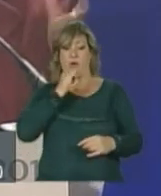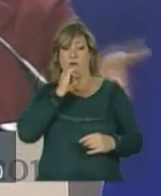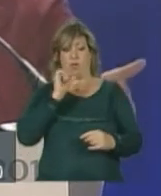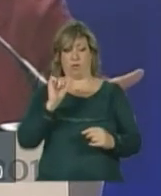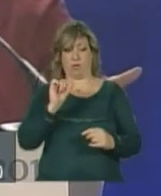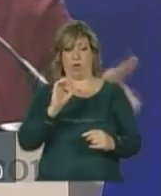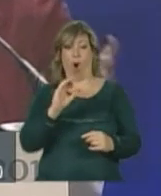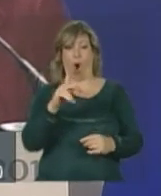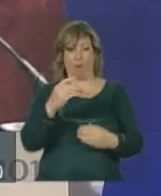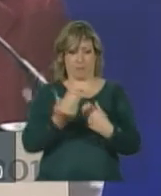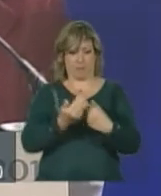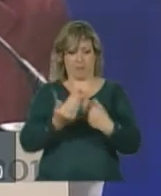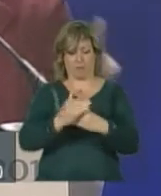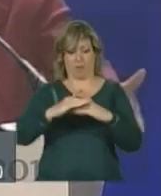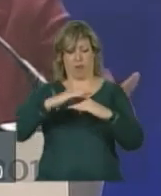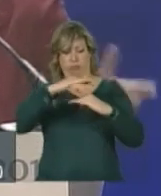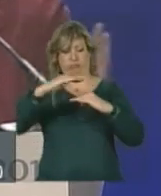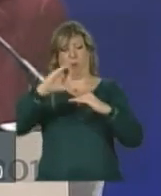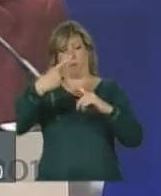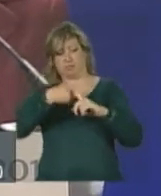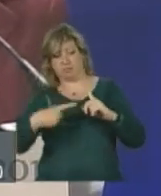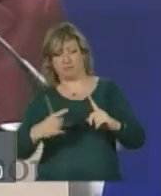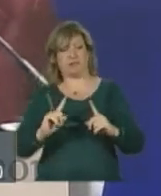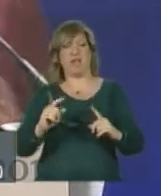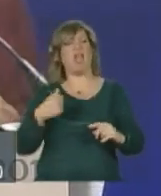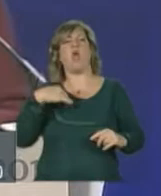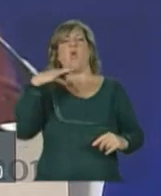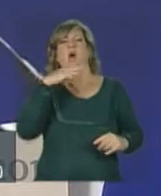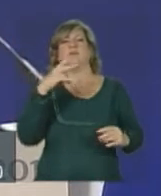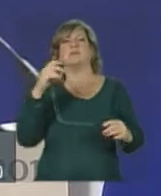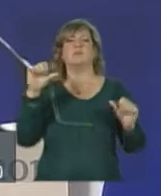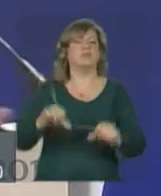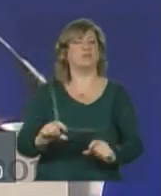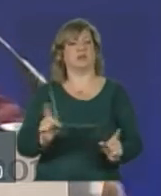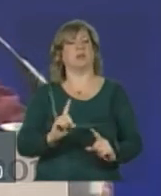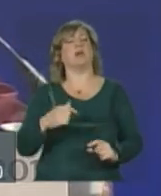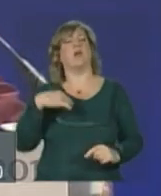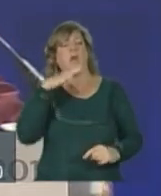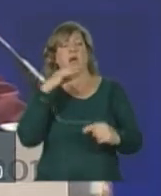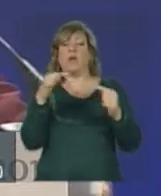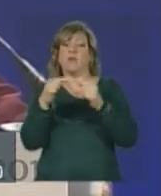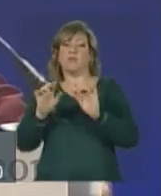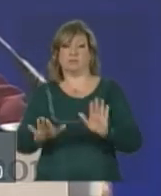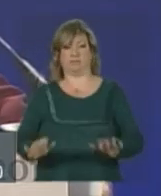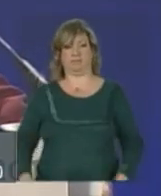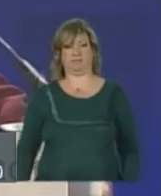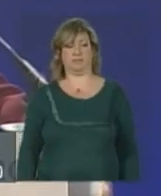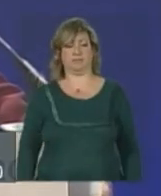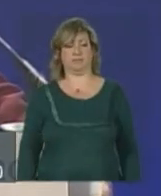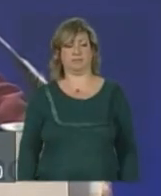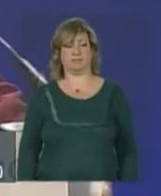vazio. Se você achar, eu não acho que é um fracasso, eu acho que é um sucesso relativo.